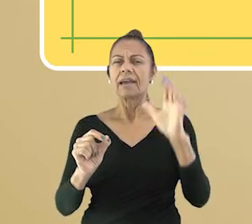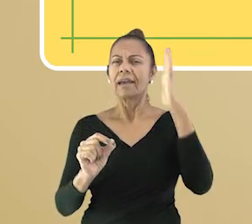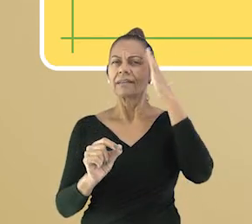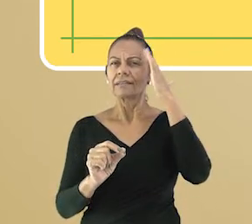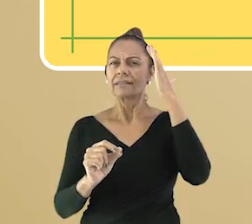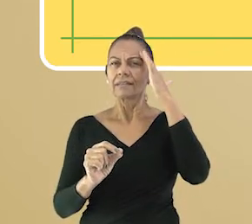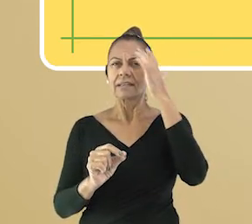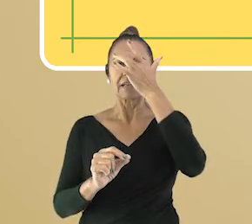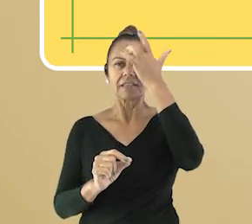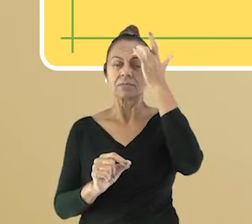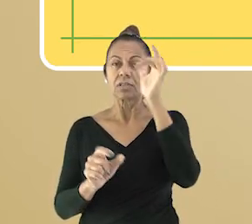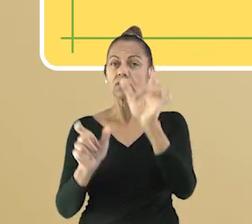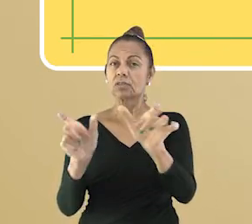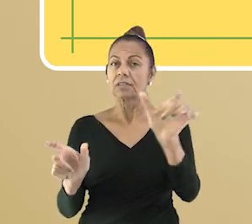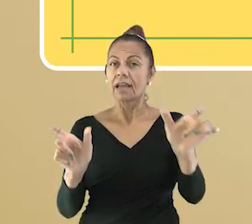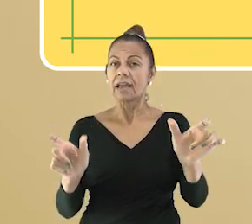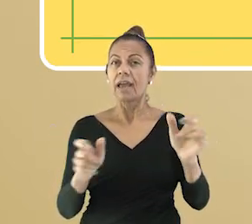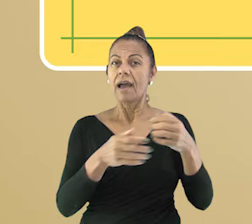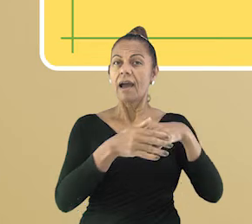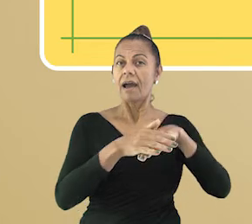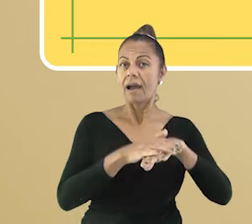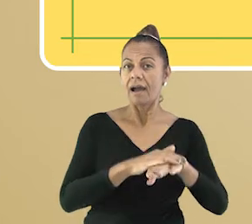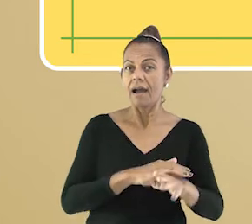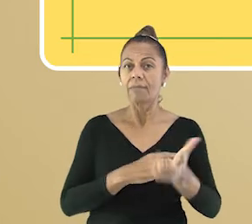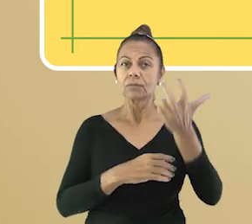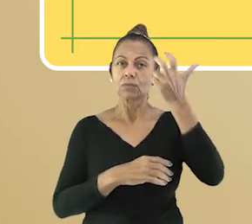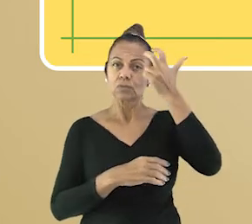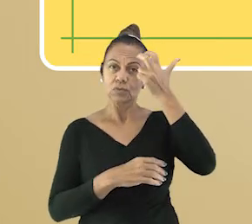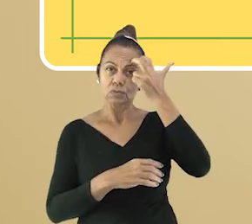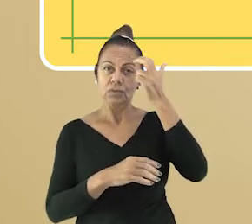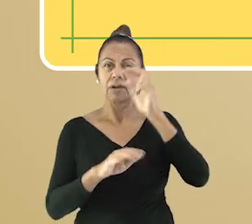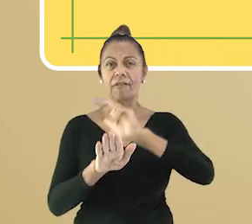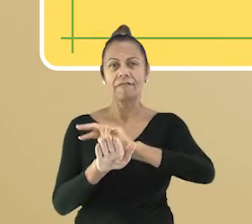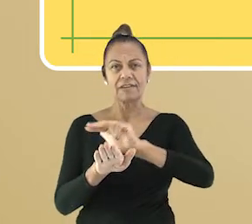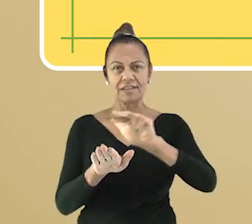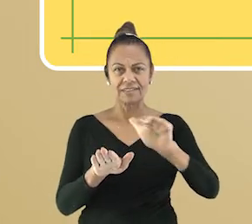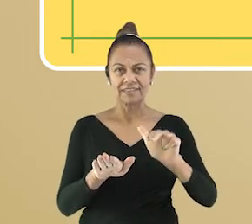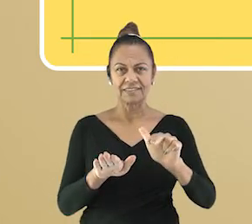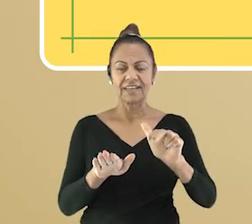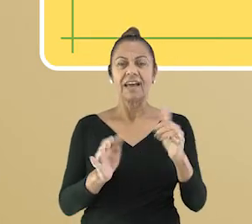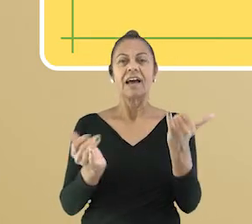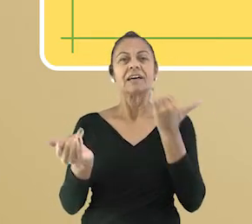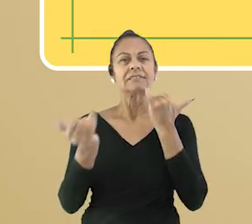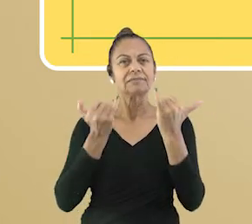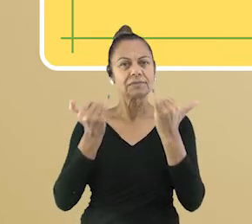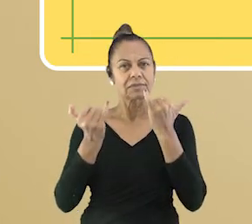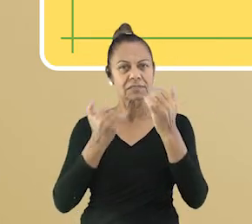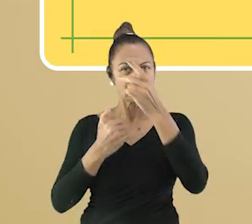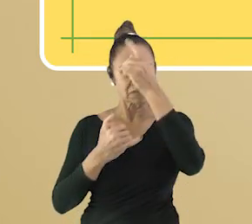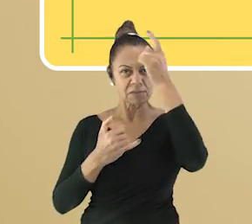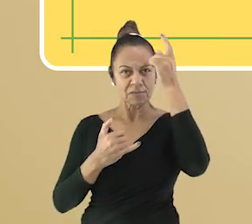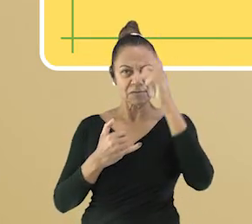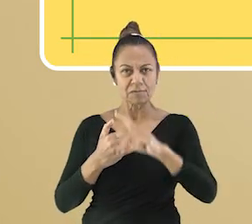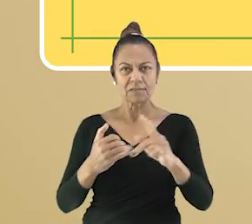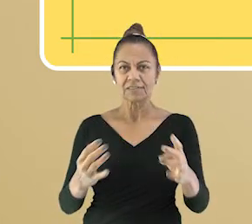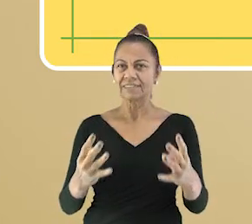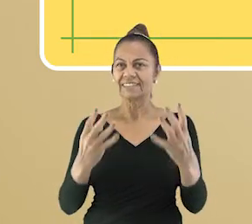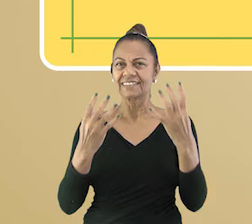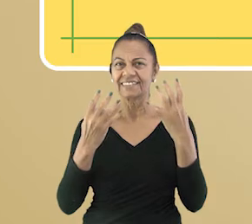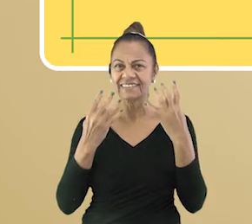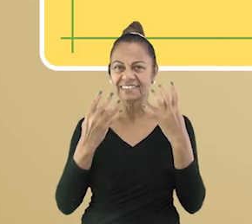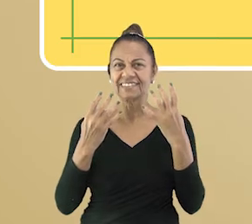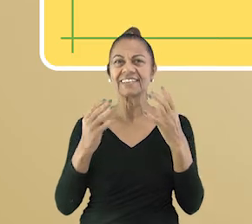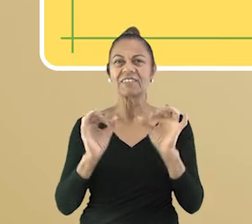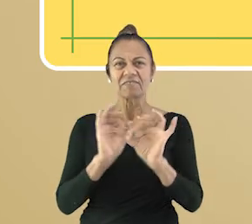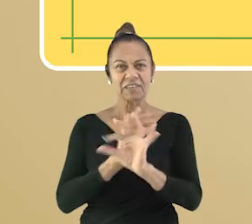hábitos culturais. Agora que eu já passei as informações necessárias para os professores e professoras que estão